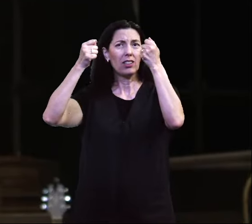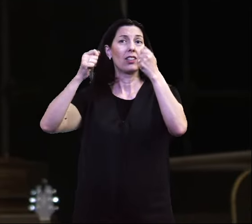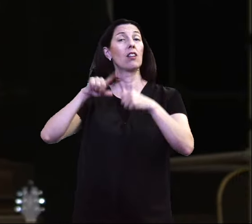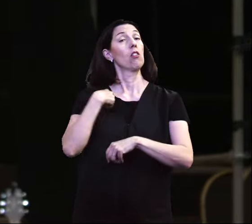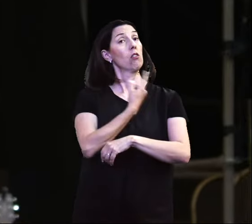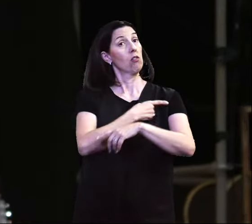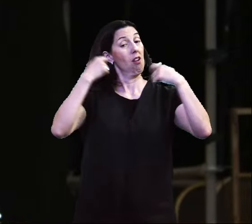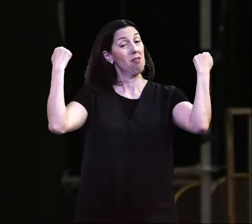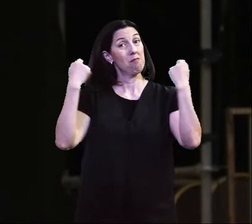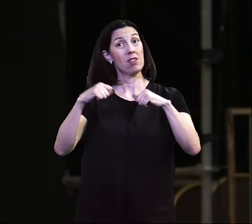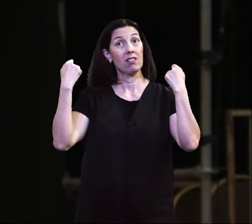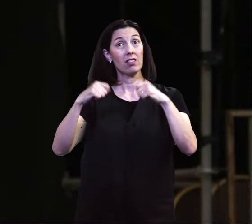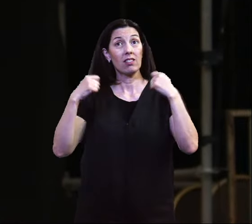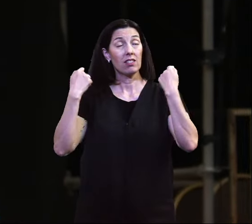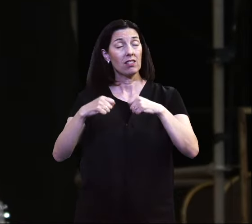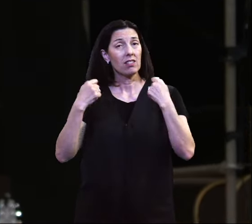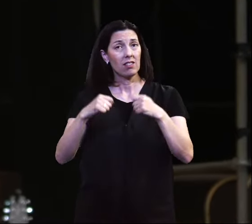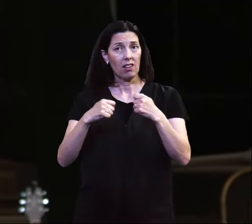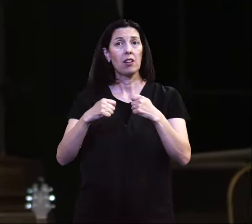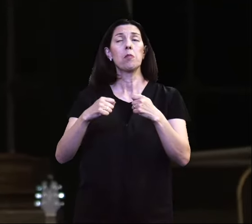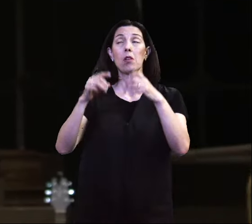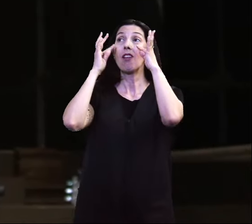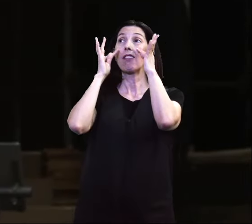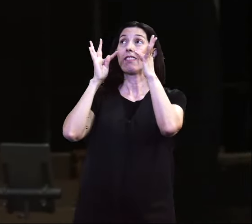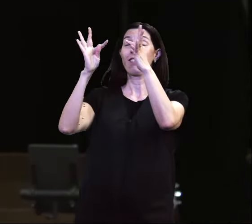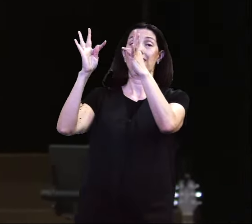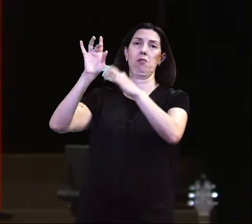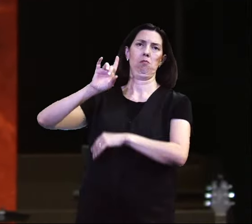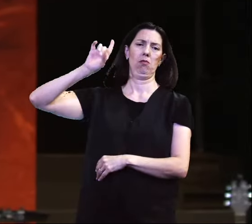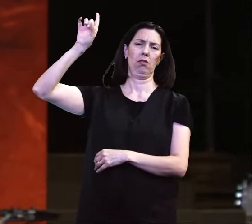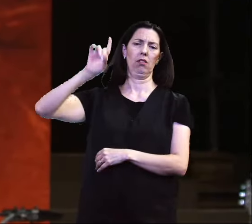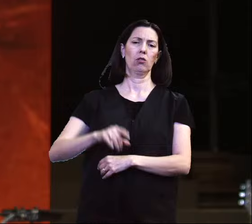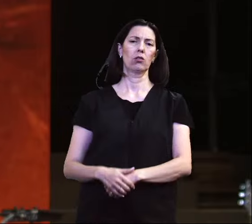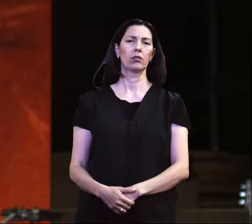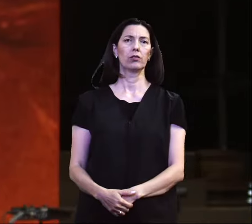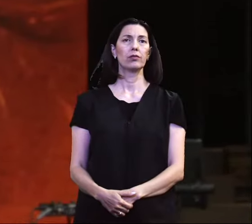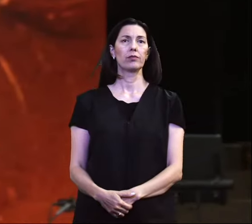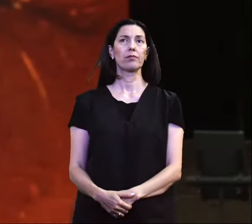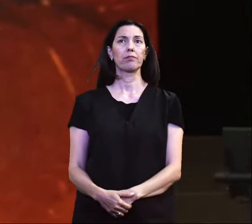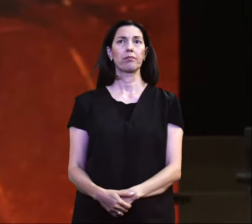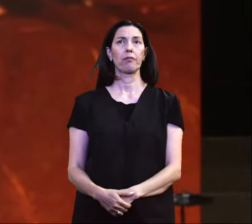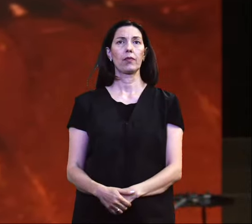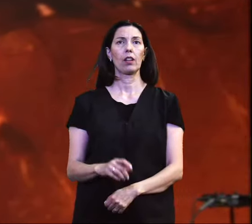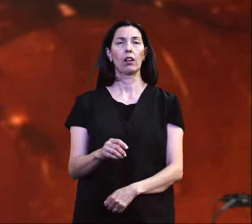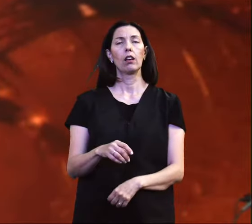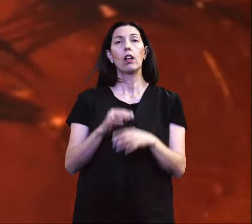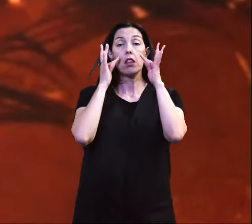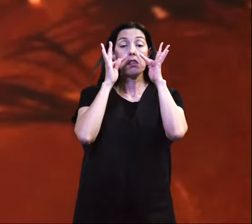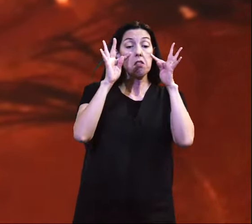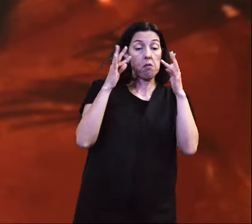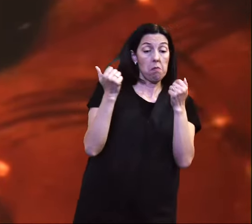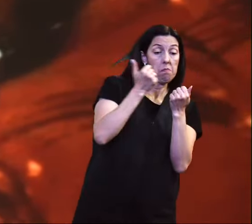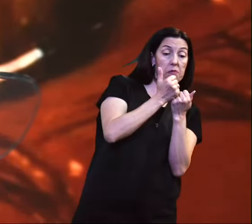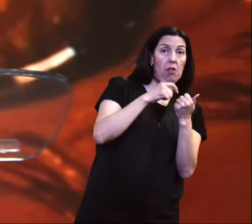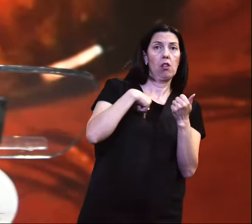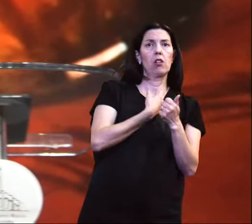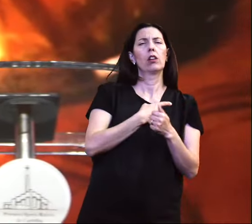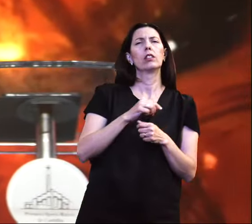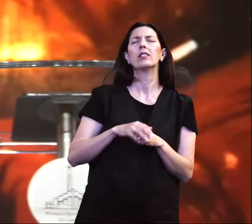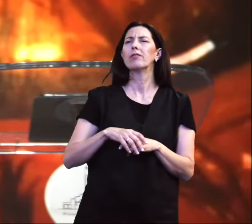nós precisamos ocupar o lugar das testemunhas. Sabe o que eu acredito? Quem quer